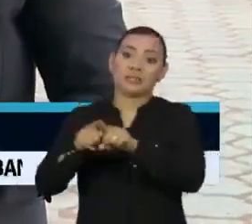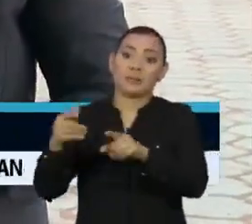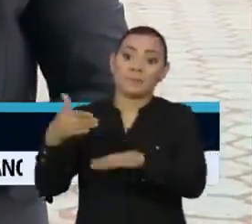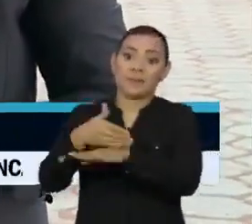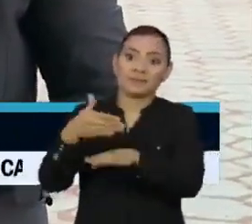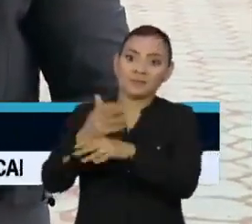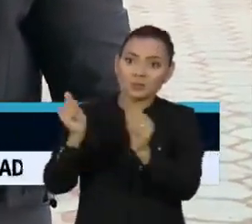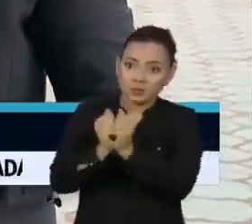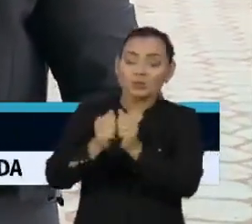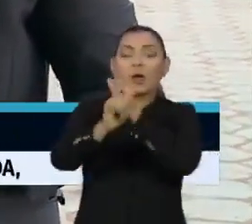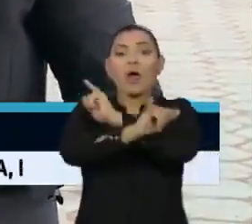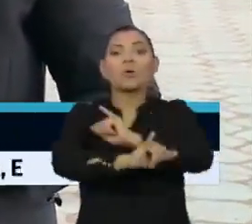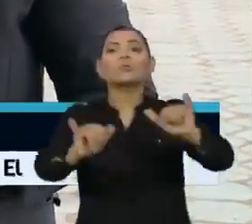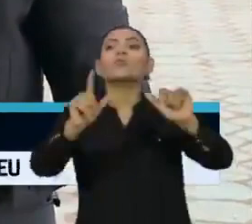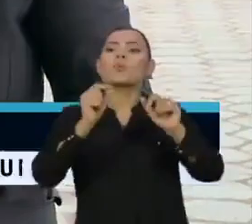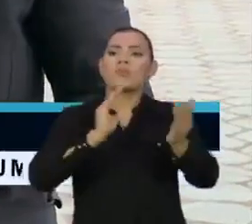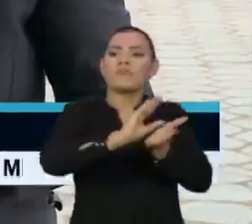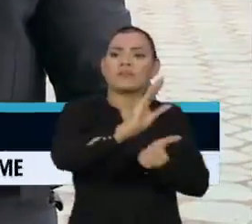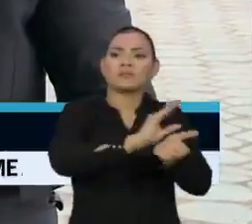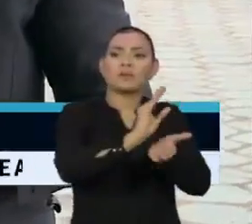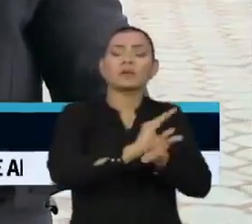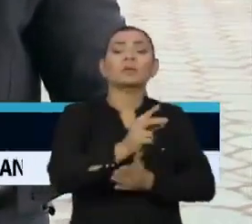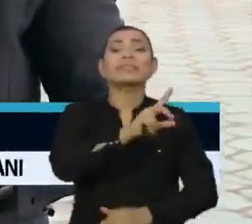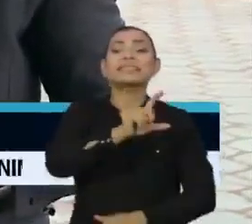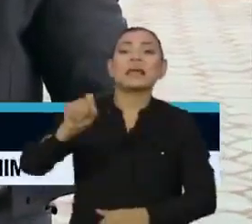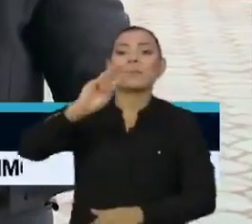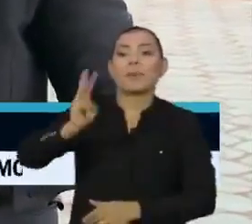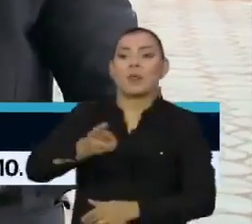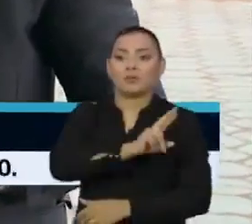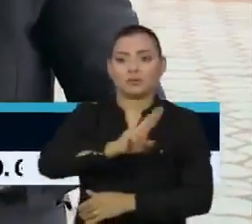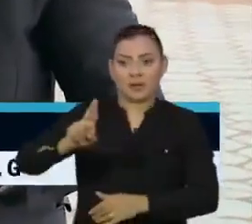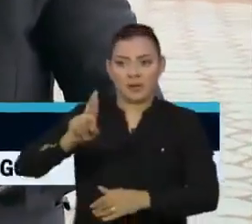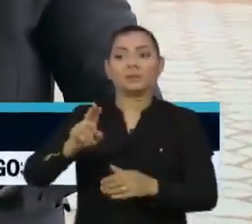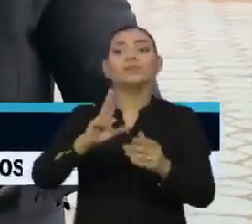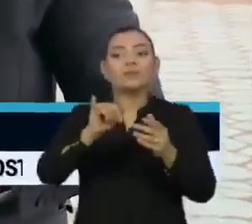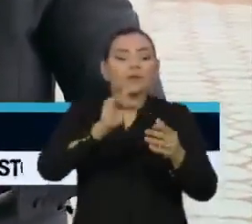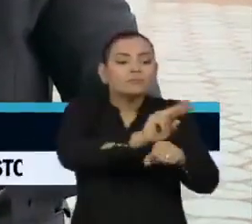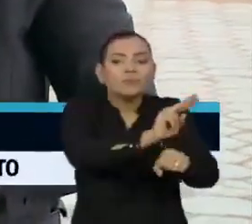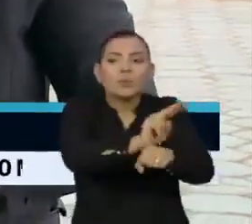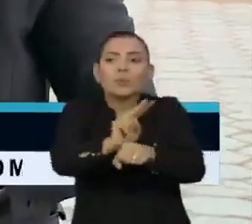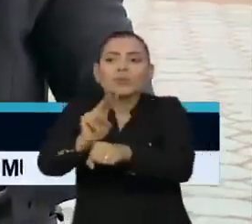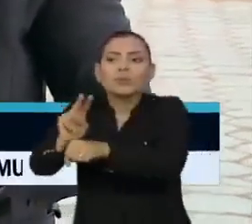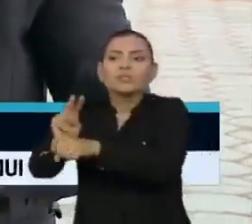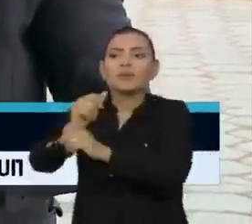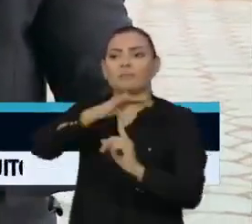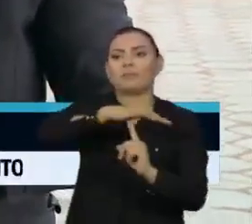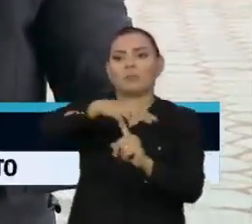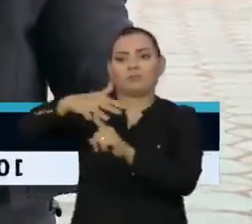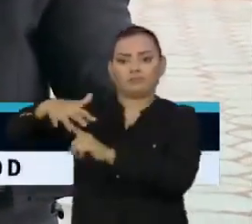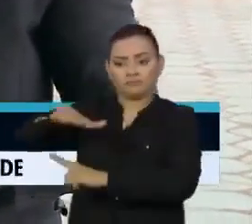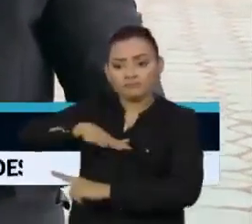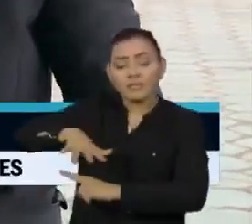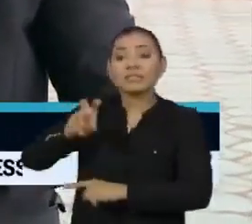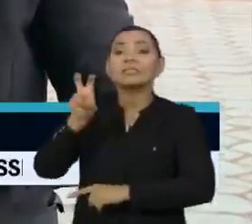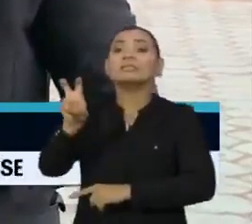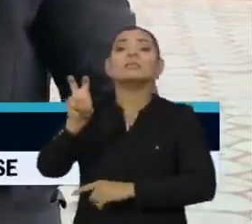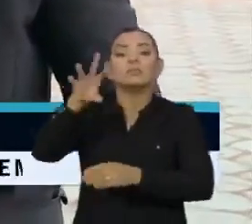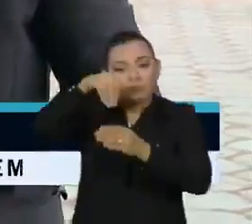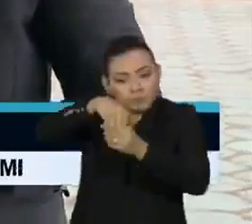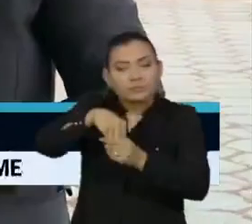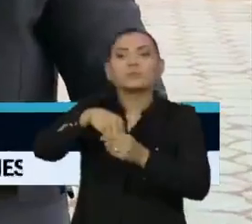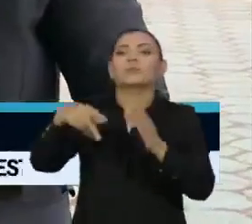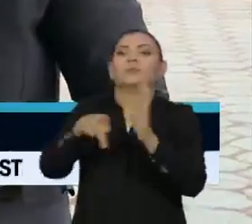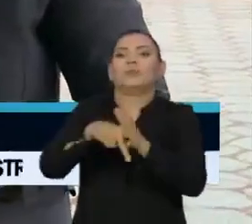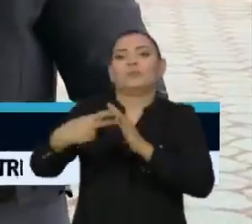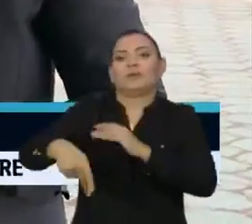Federal, que anunciou um investimento de 100 milhões de reais para a preservação de parques ambientais, 5 deles